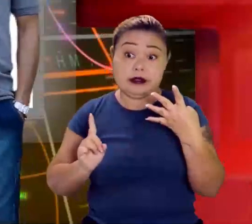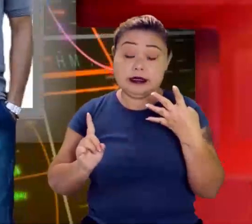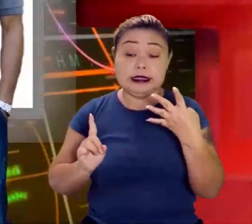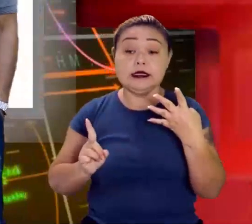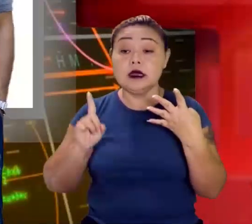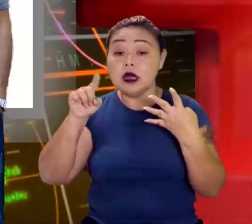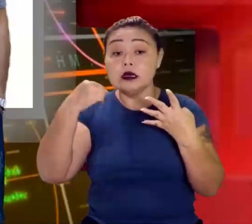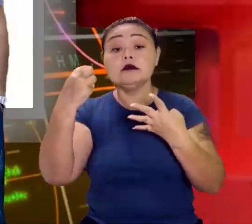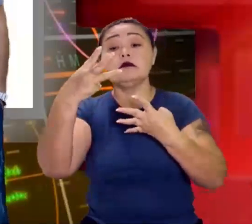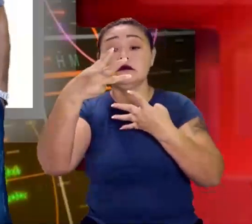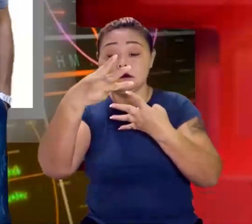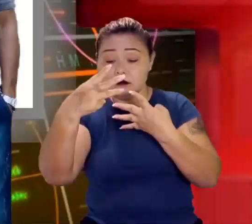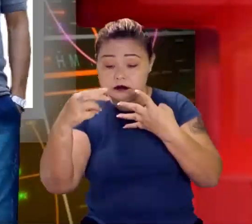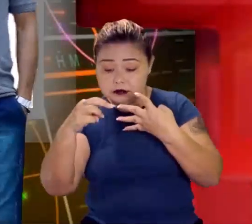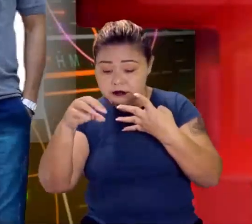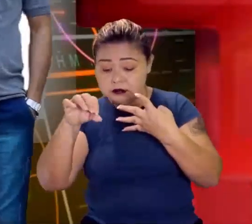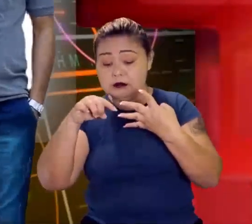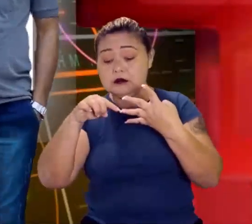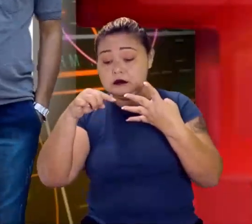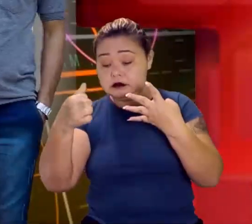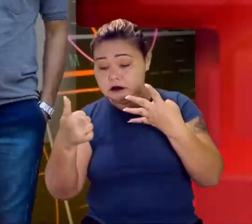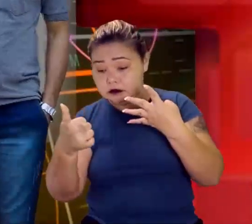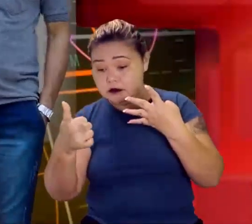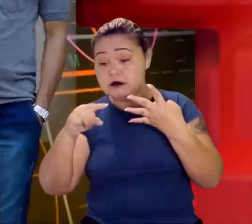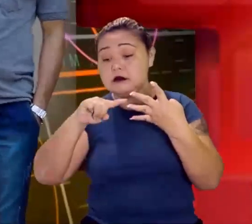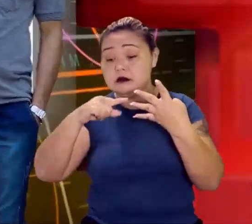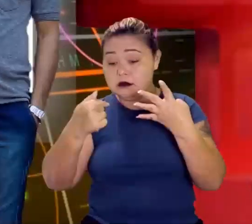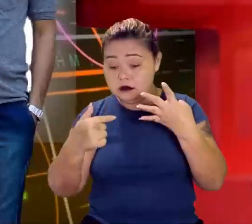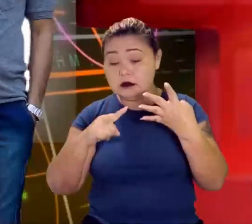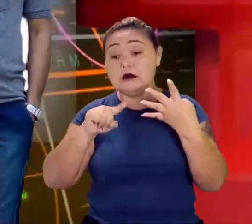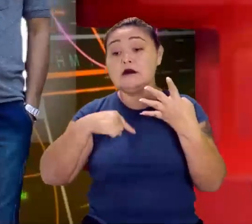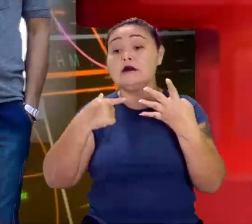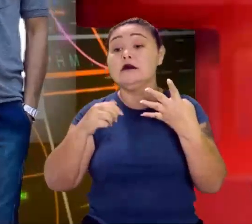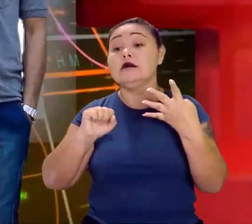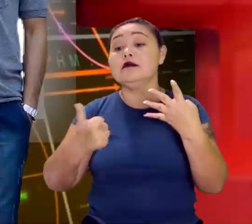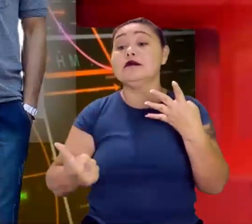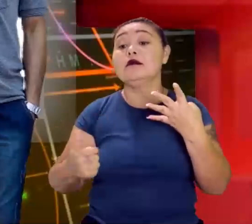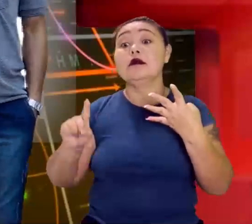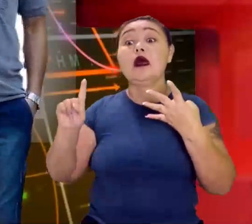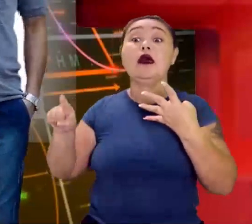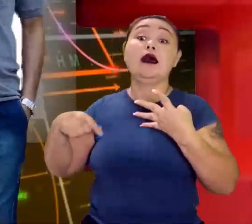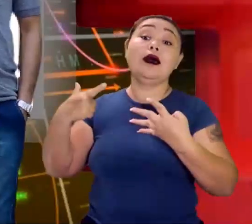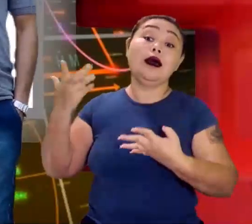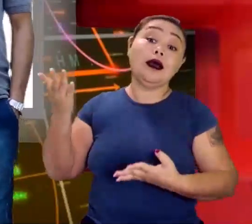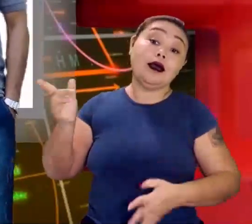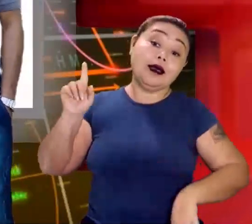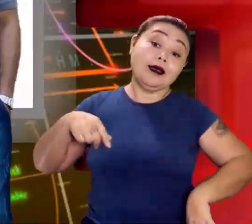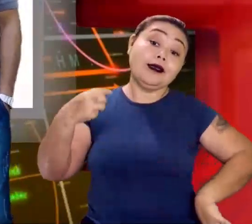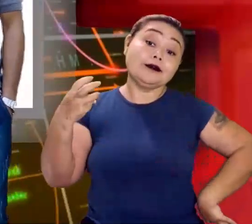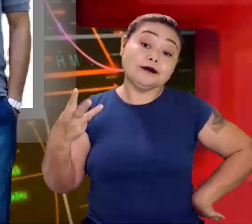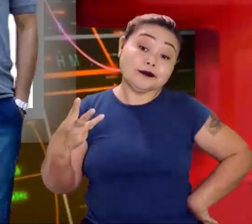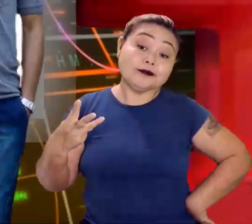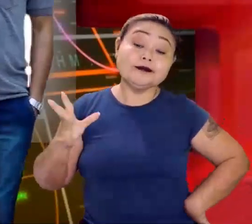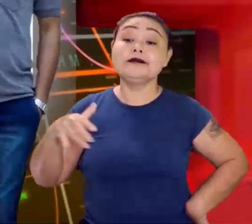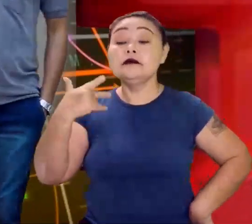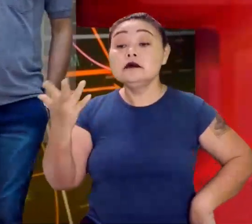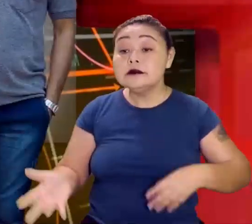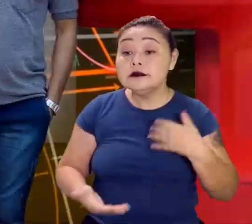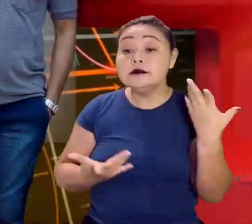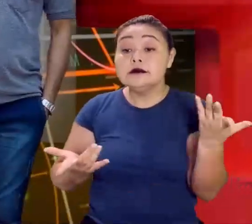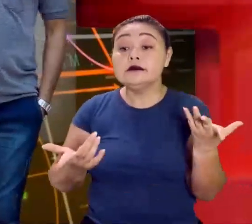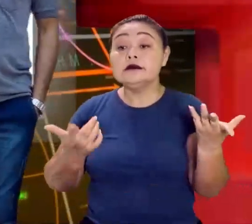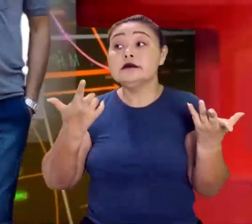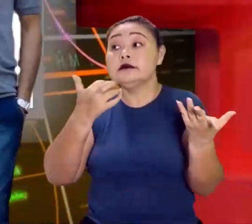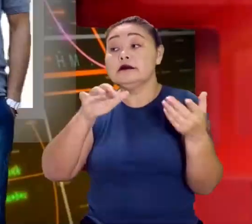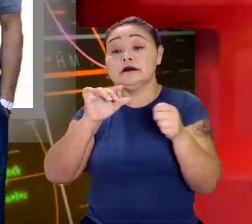Não deu. Vamos no 3. 3 vezes 3, 9, 3 vezes 9, 27, 3 vezes 27, 81. É o 3 mesmo. E claro, né? Assim